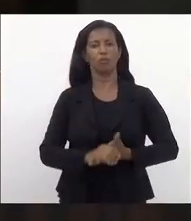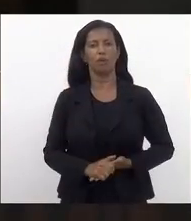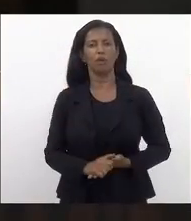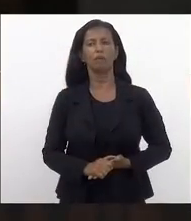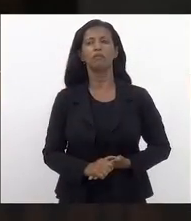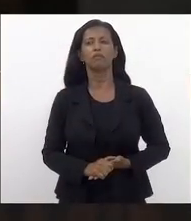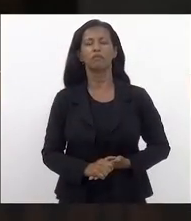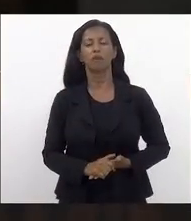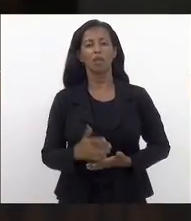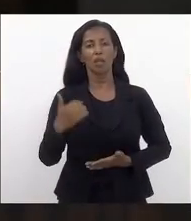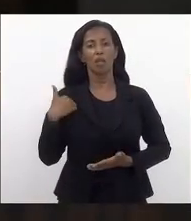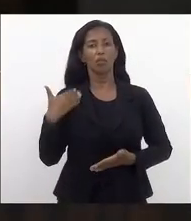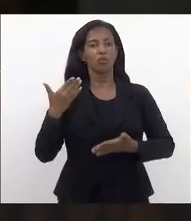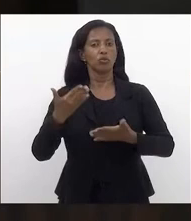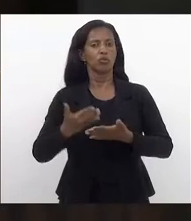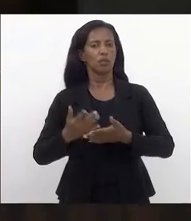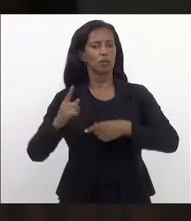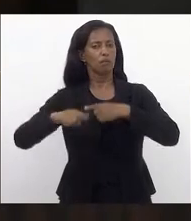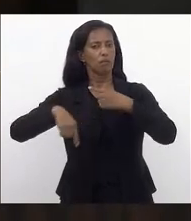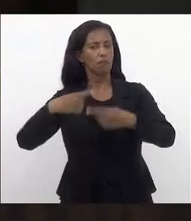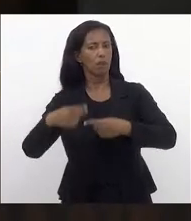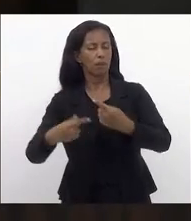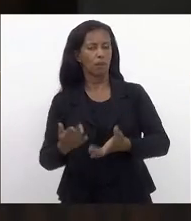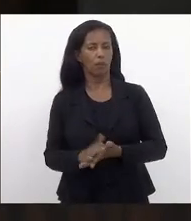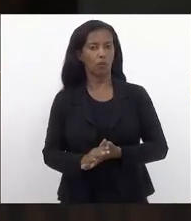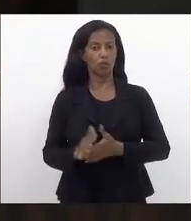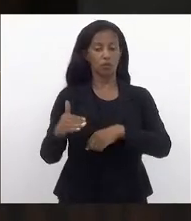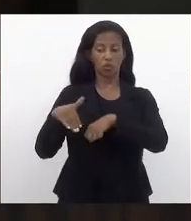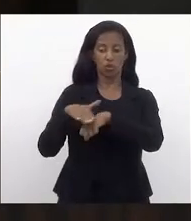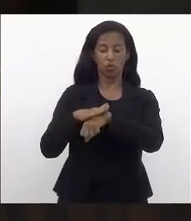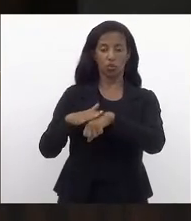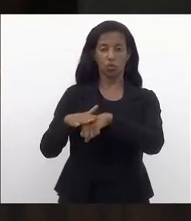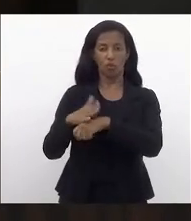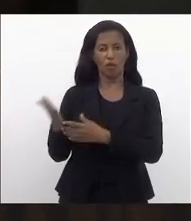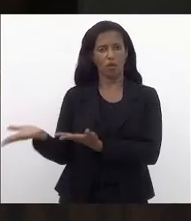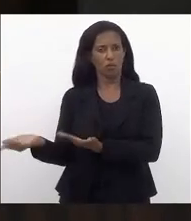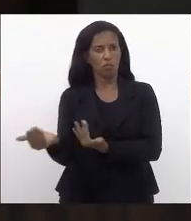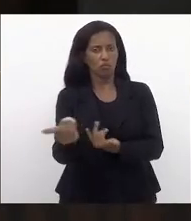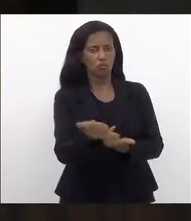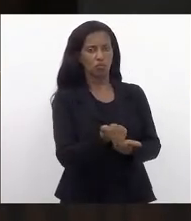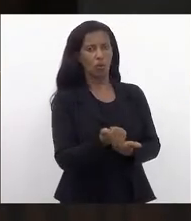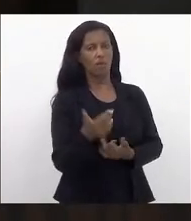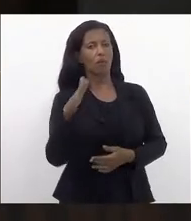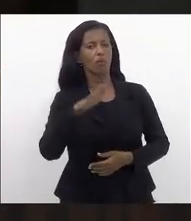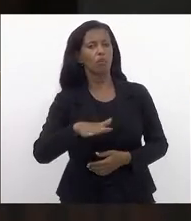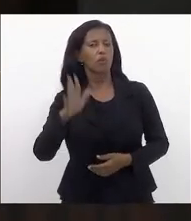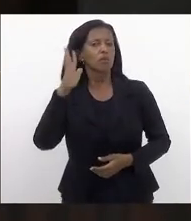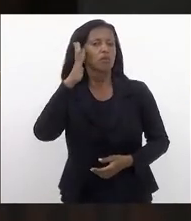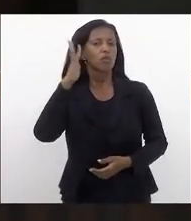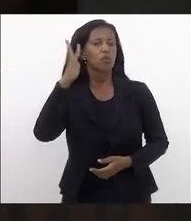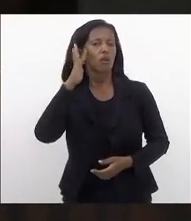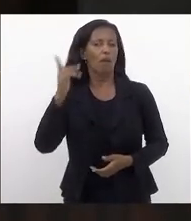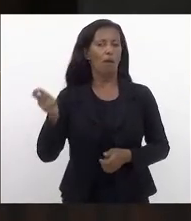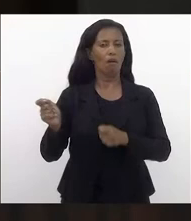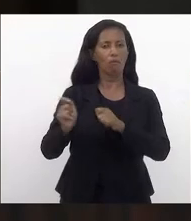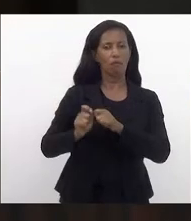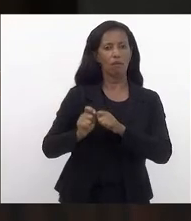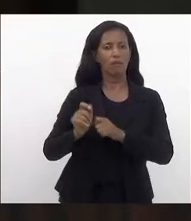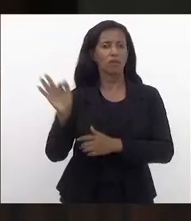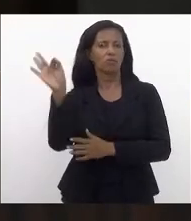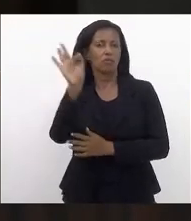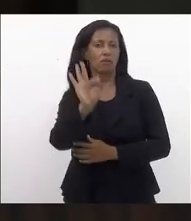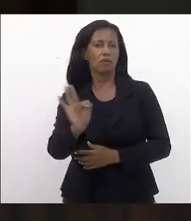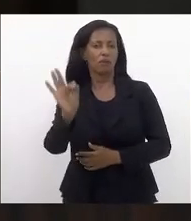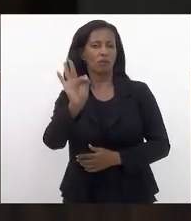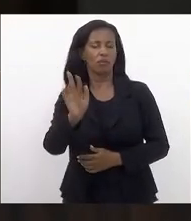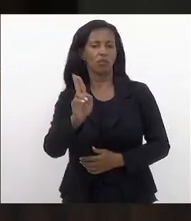cheguei muito depois mas a gente conversa com jovens e algumas crianças que já sonhavam em fazer a sua faculdade